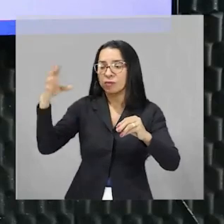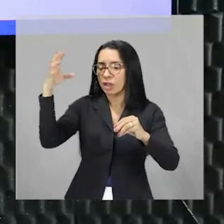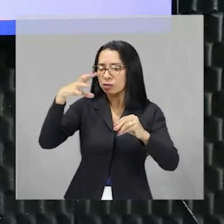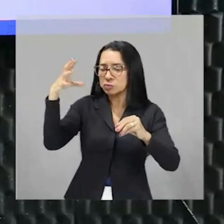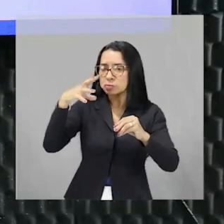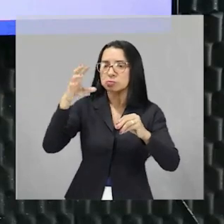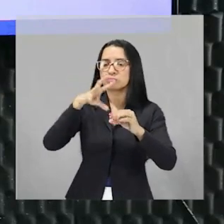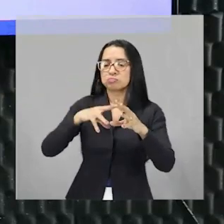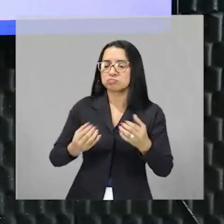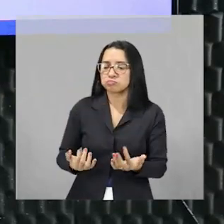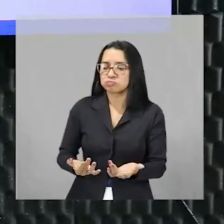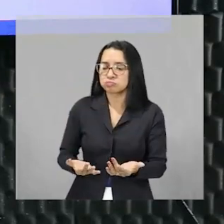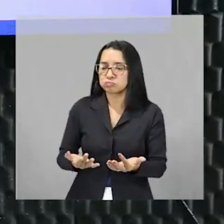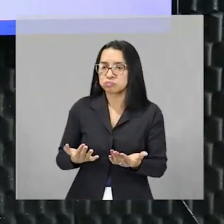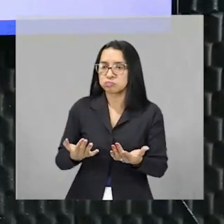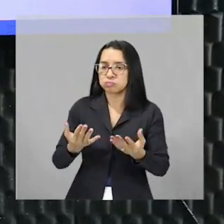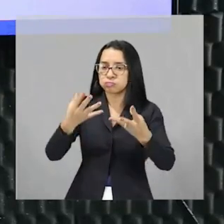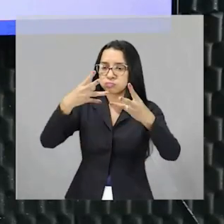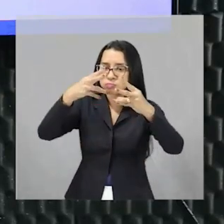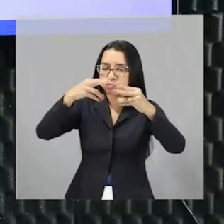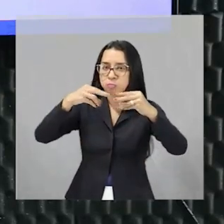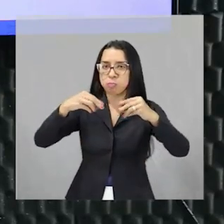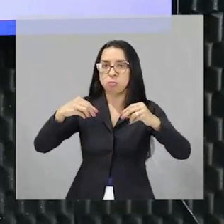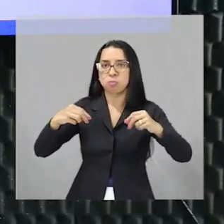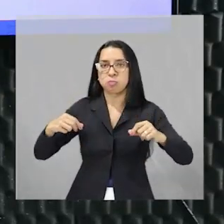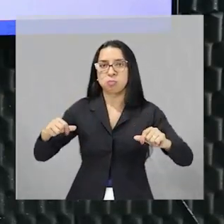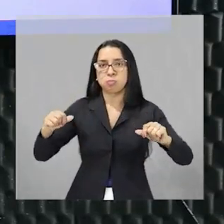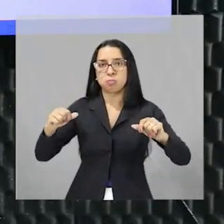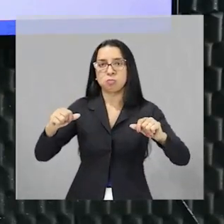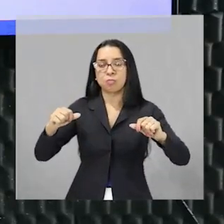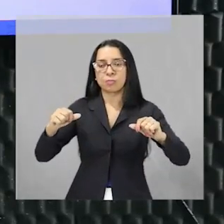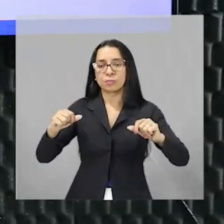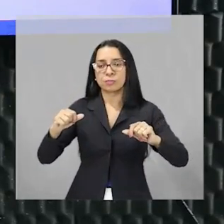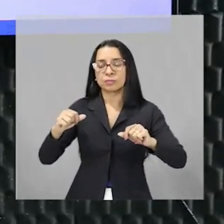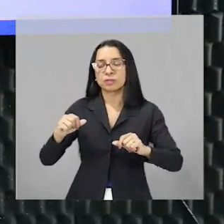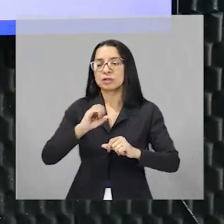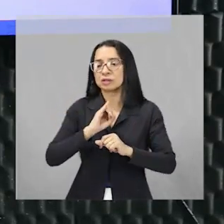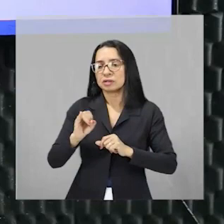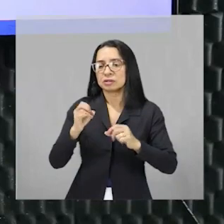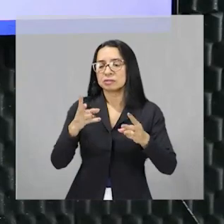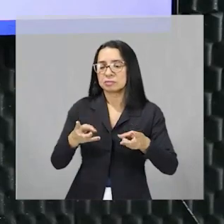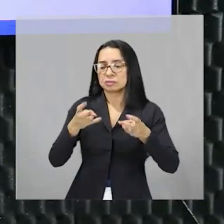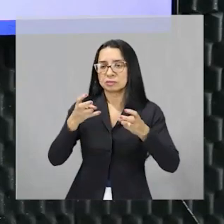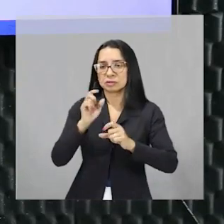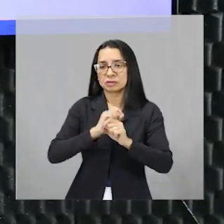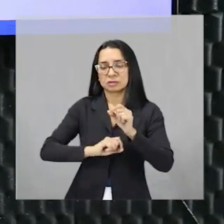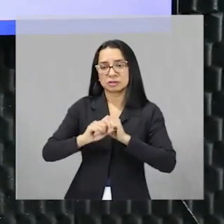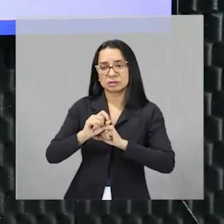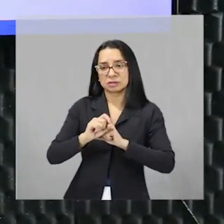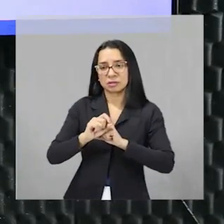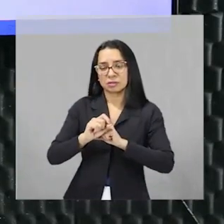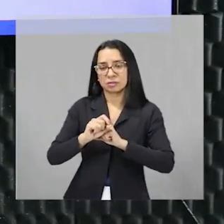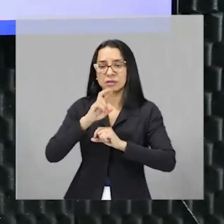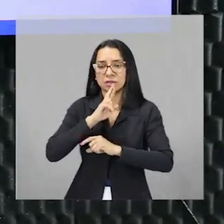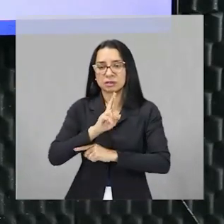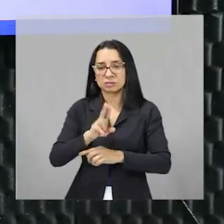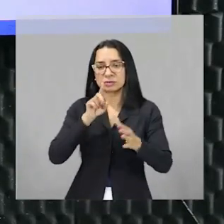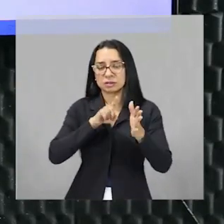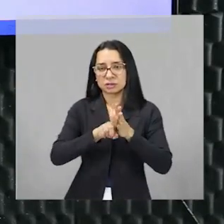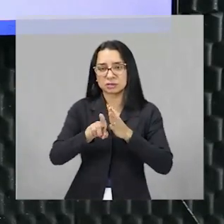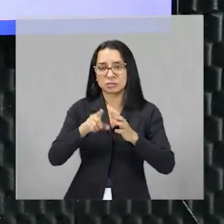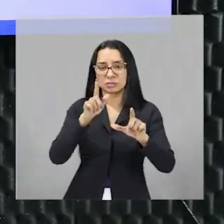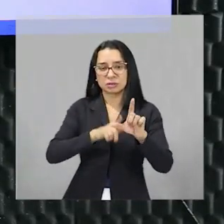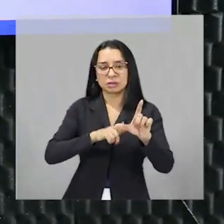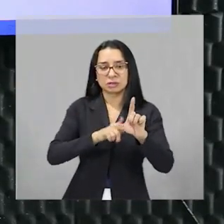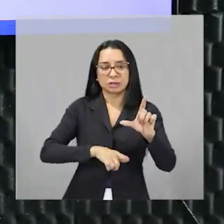chuva, a água infiltra com maior peso e consequentemente tende a levar. Se tu prestar bem atenção, vamos lá, para a gente responder logo essa questão, a